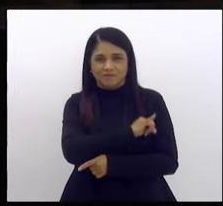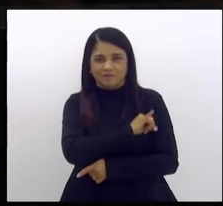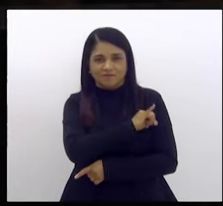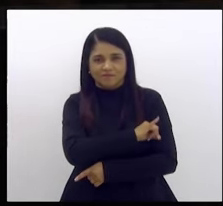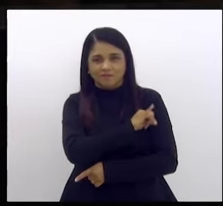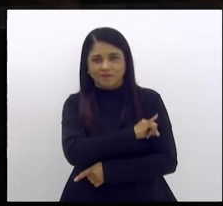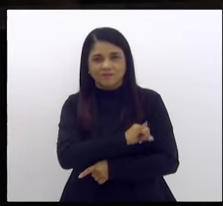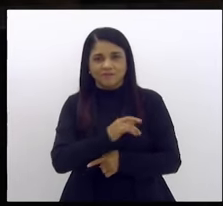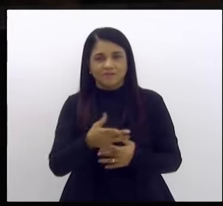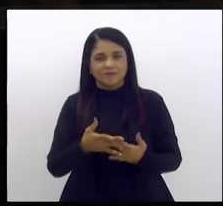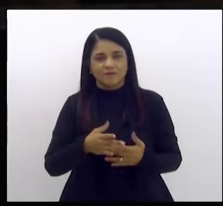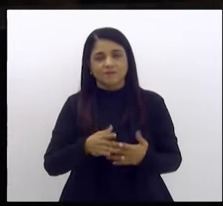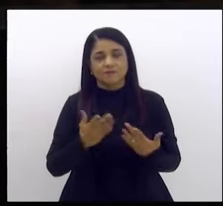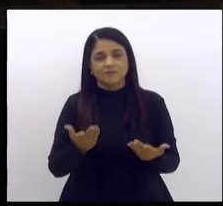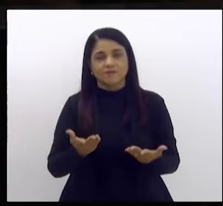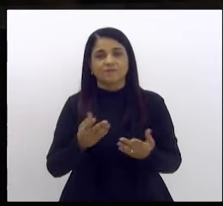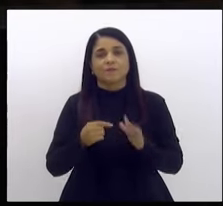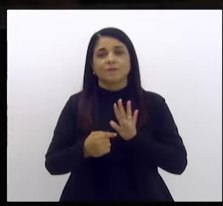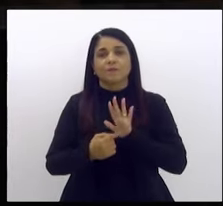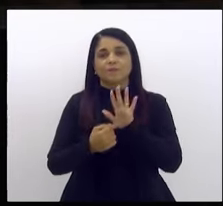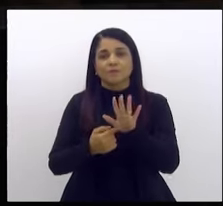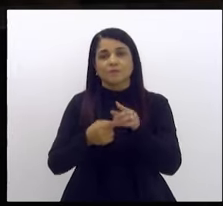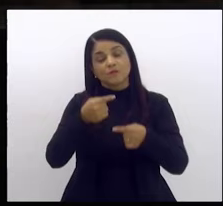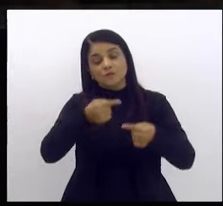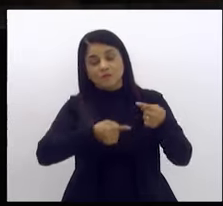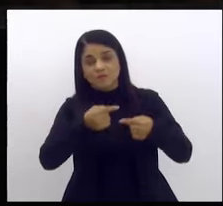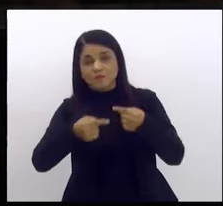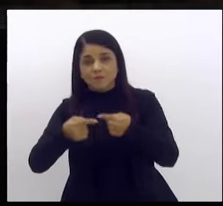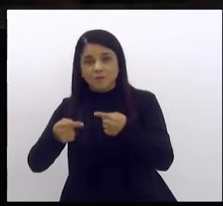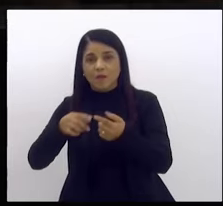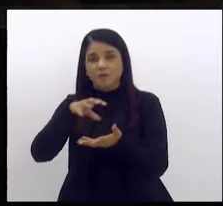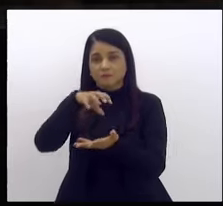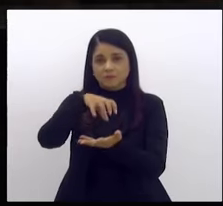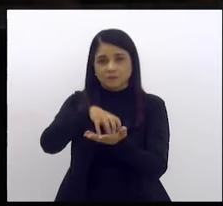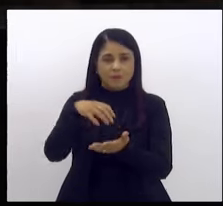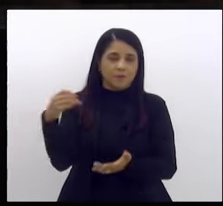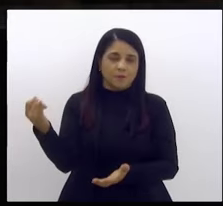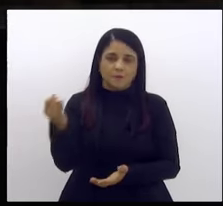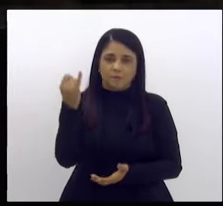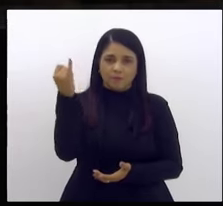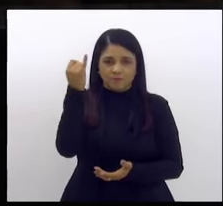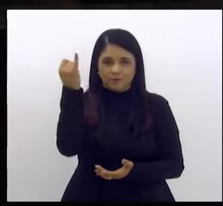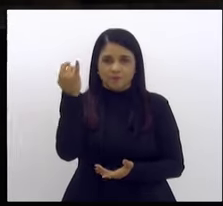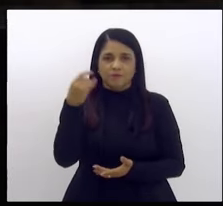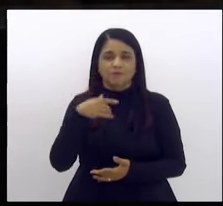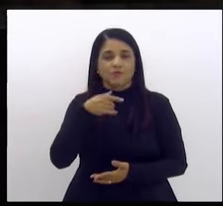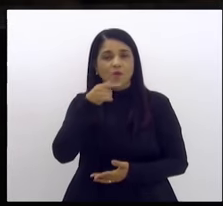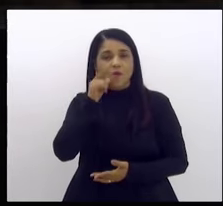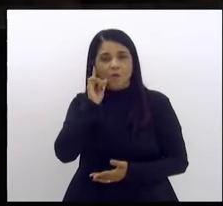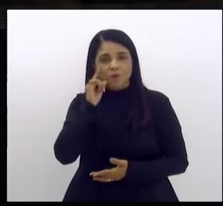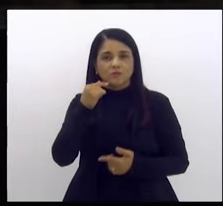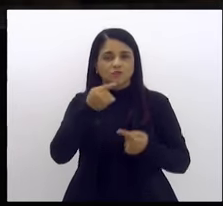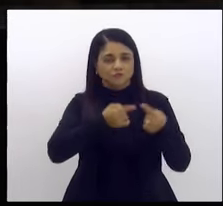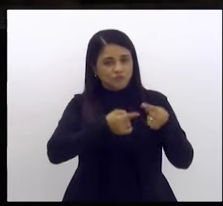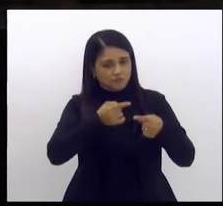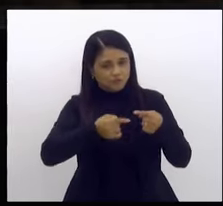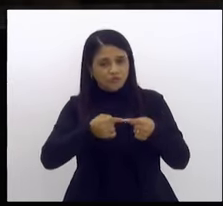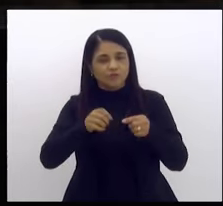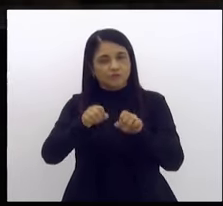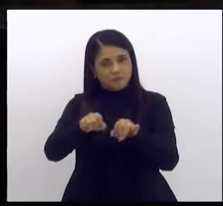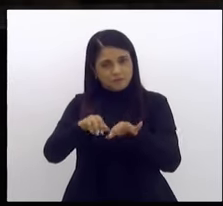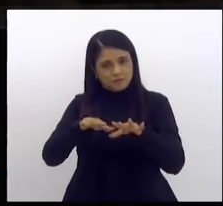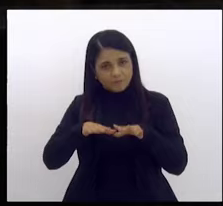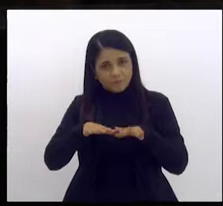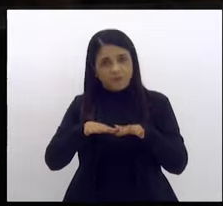Janeiro, mas trazer um debate que é central e importante. Ainda ontem discutíamos isso aqui na Assembleia